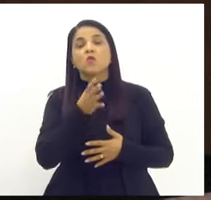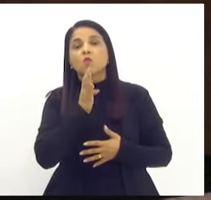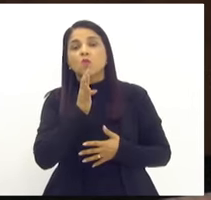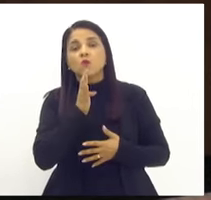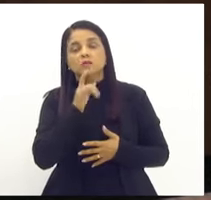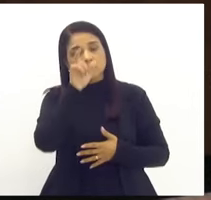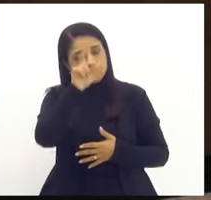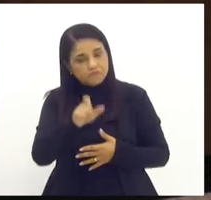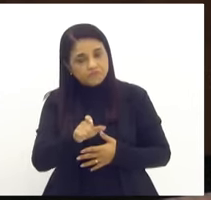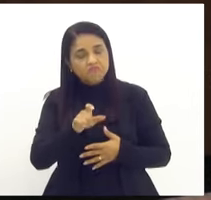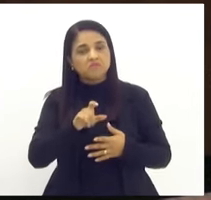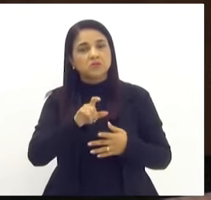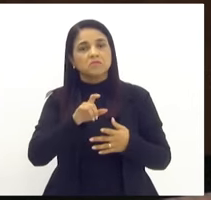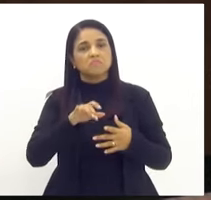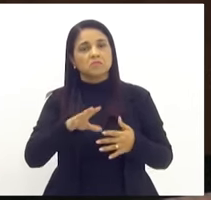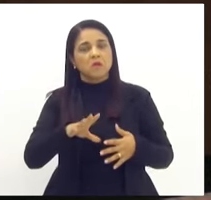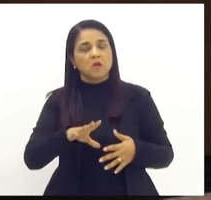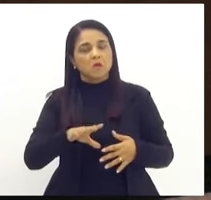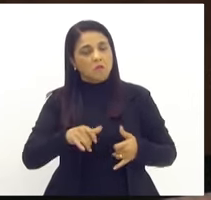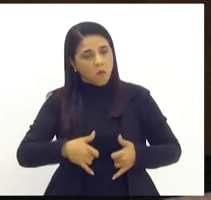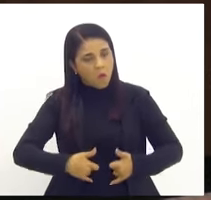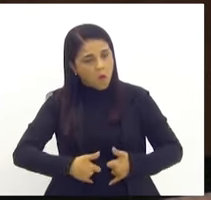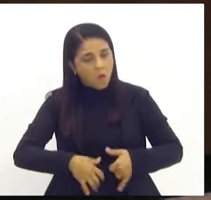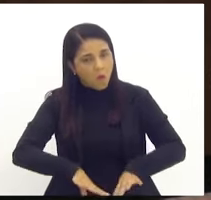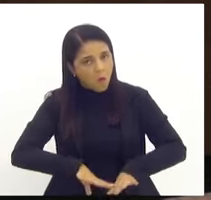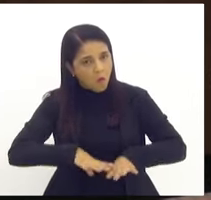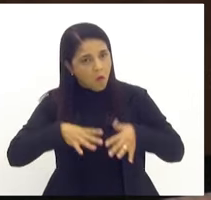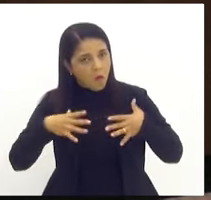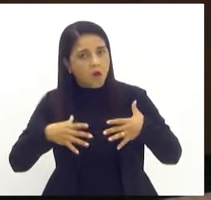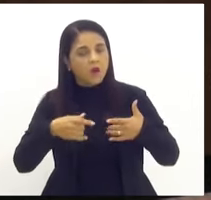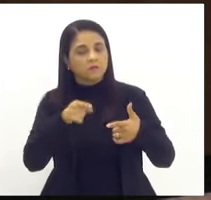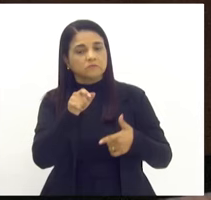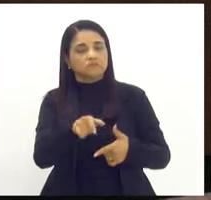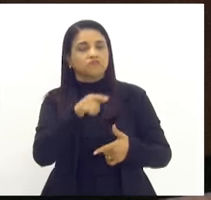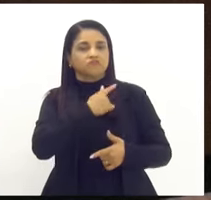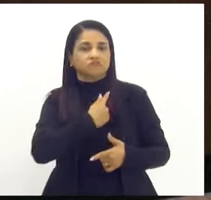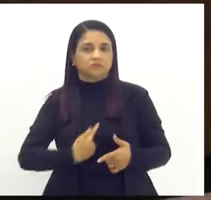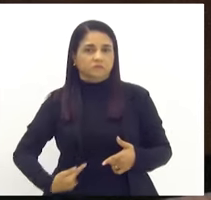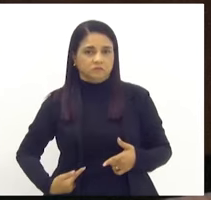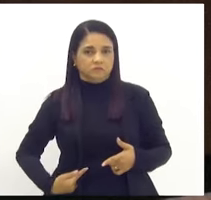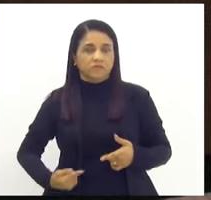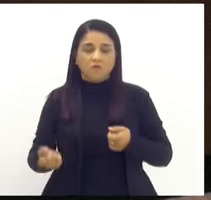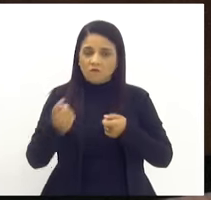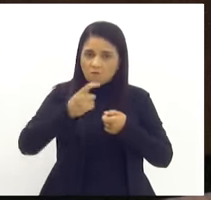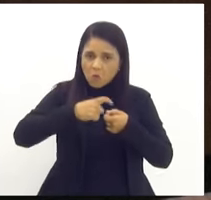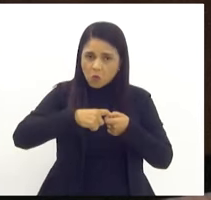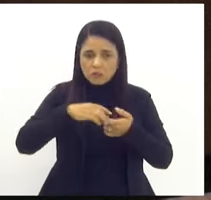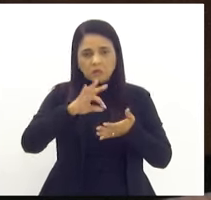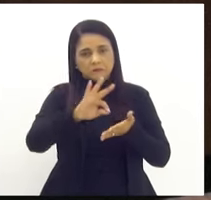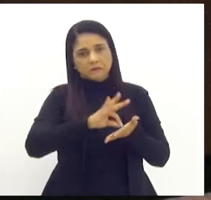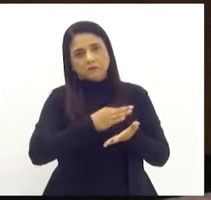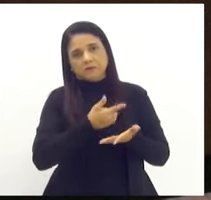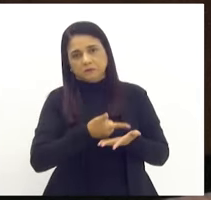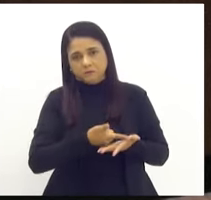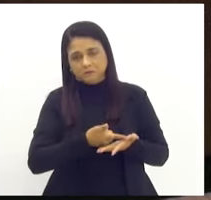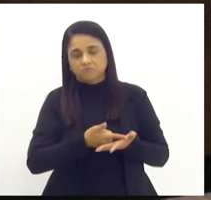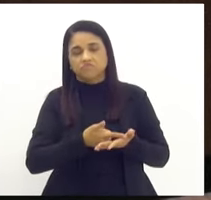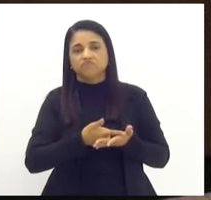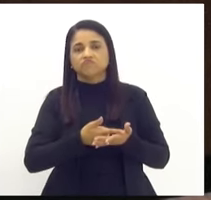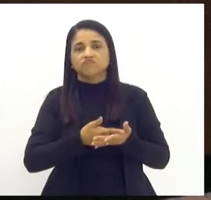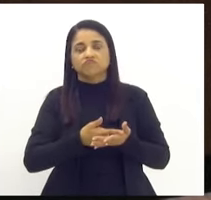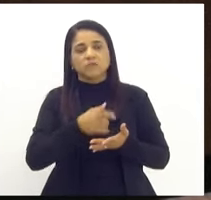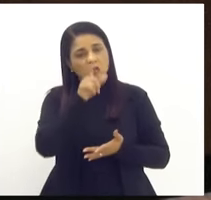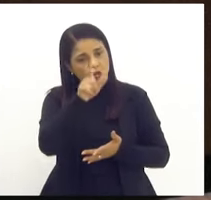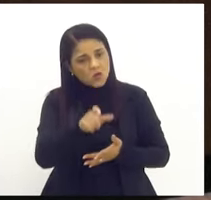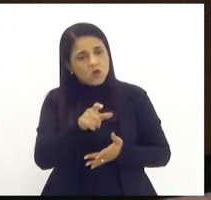grandeza desse ato do governador né isso eu acho que é bom adversários reconhecerem gesto que ele